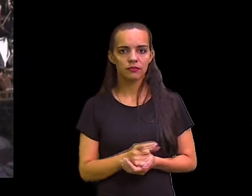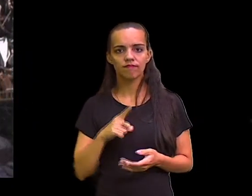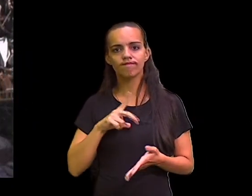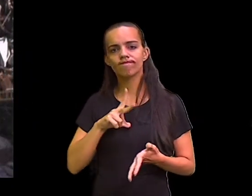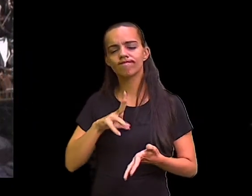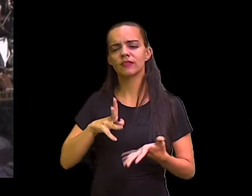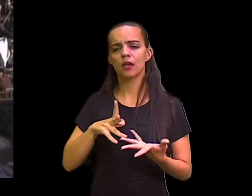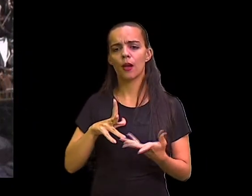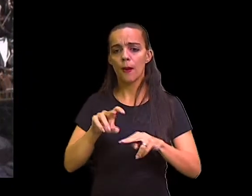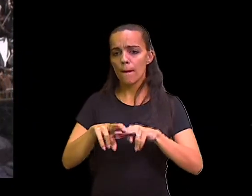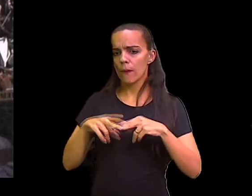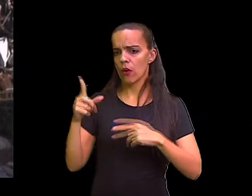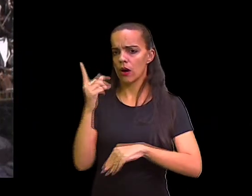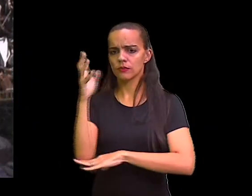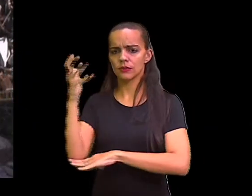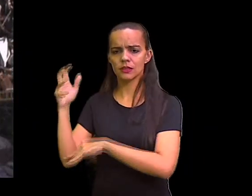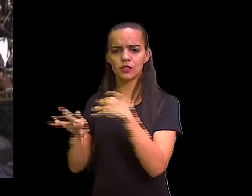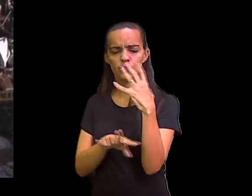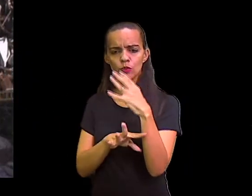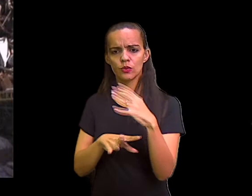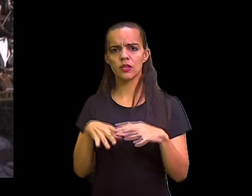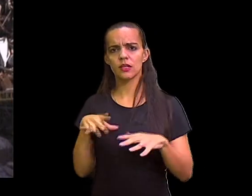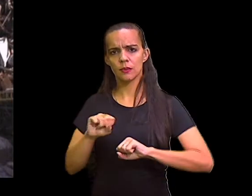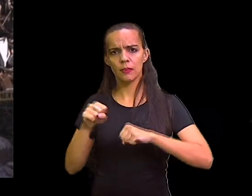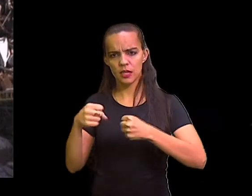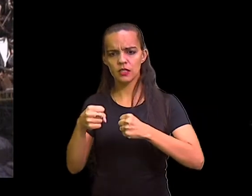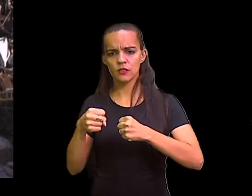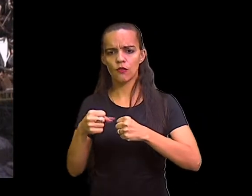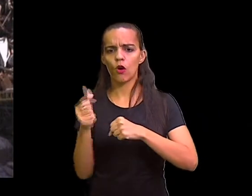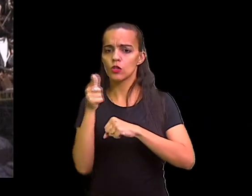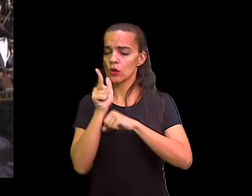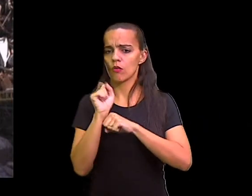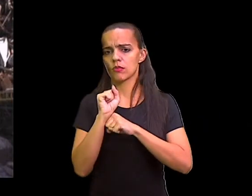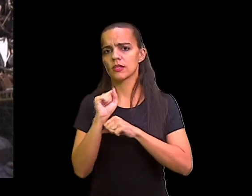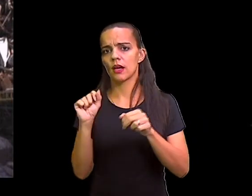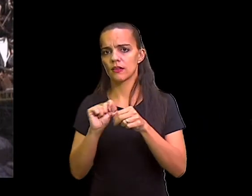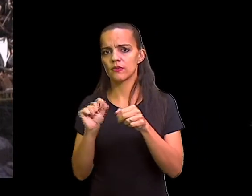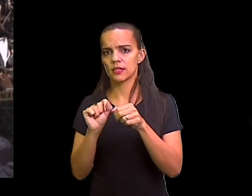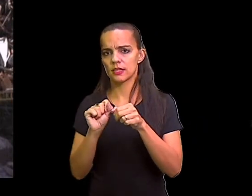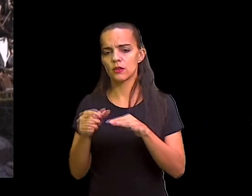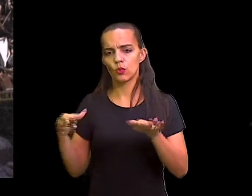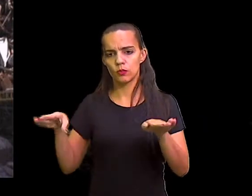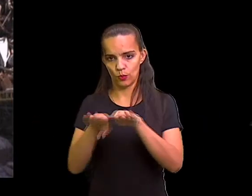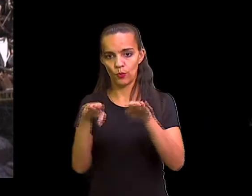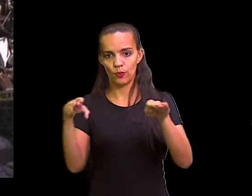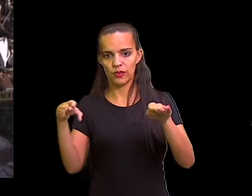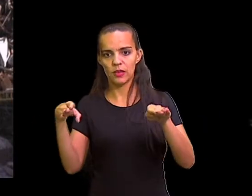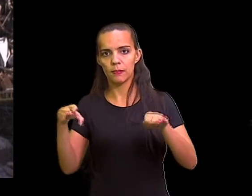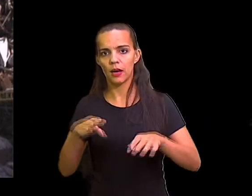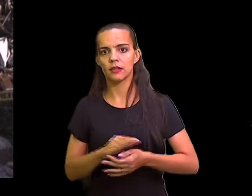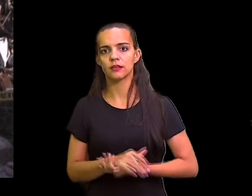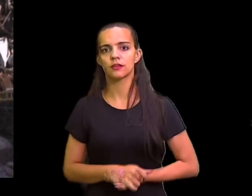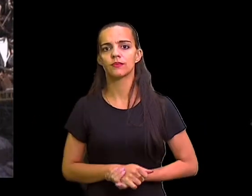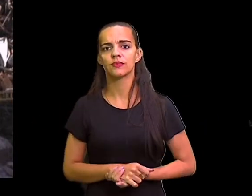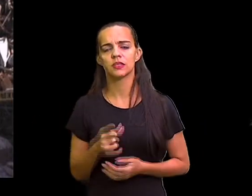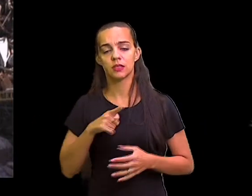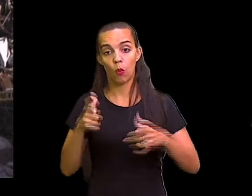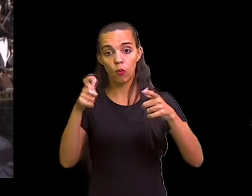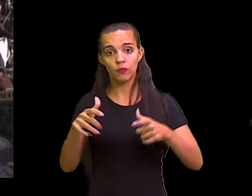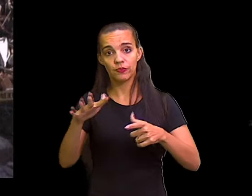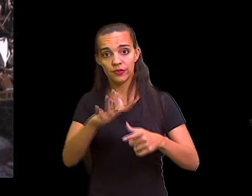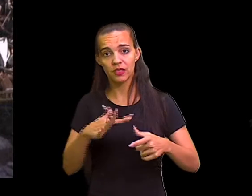força da natureza mais forte do nosso planeta Terra. Então, é uma região